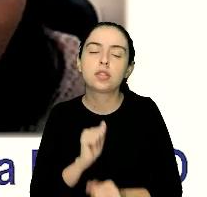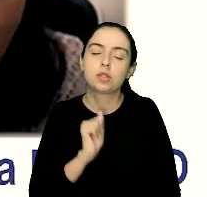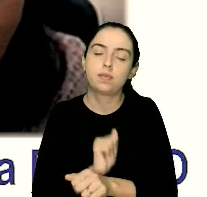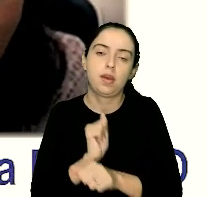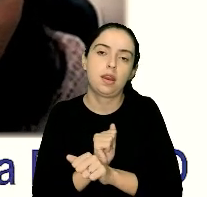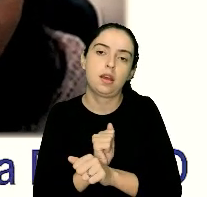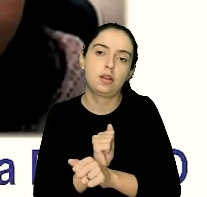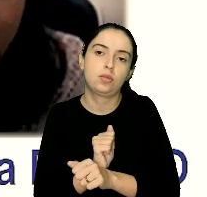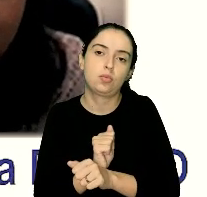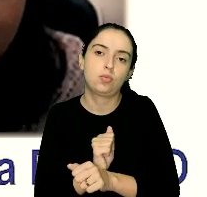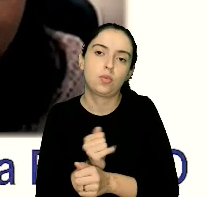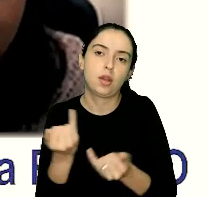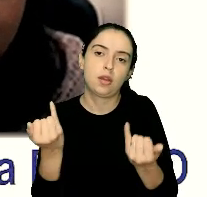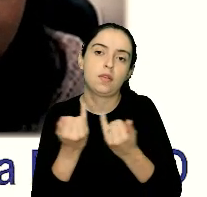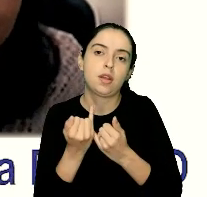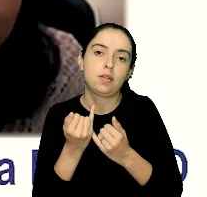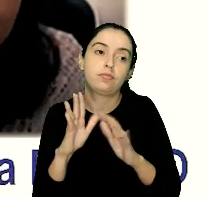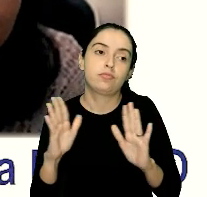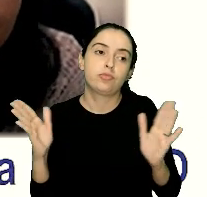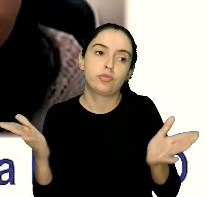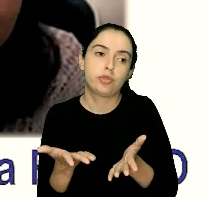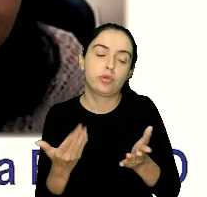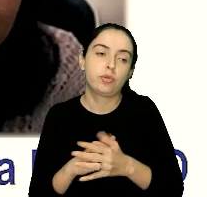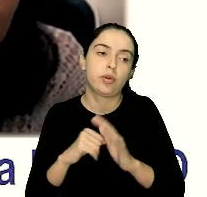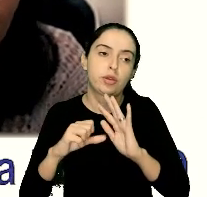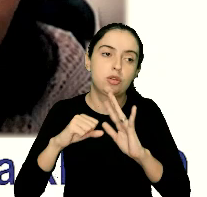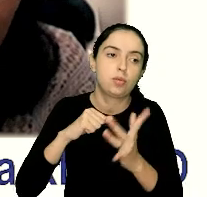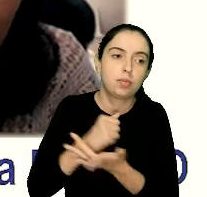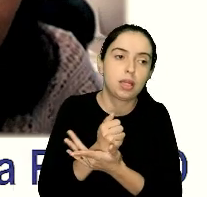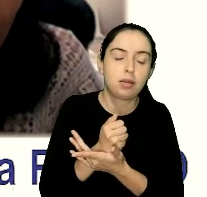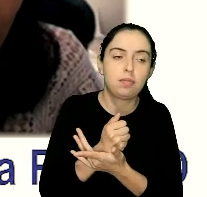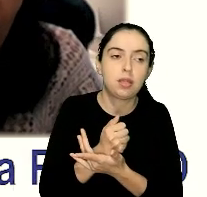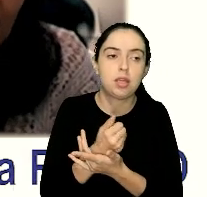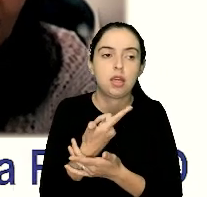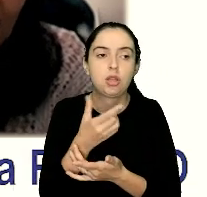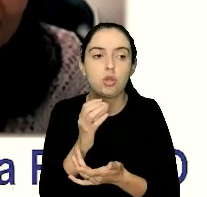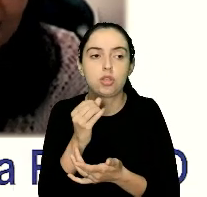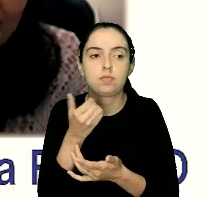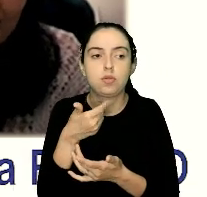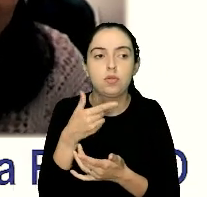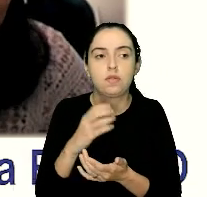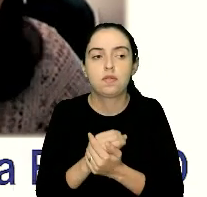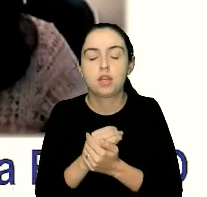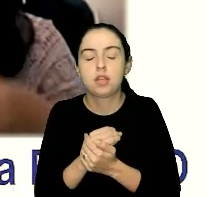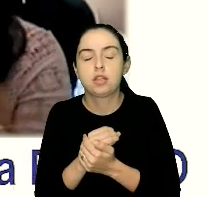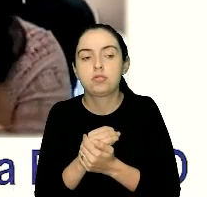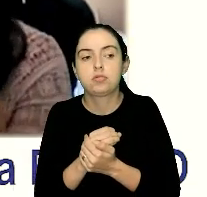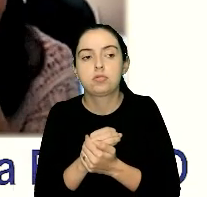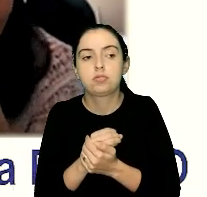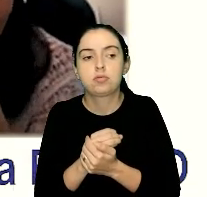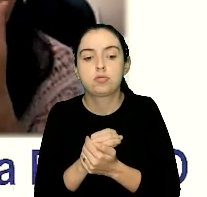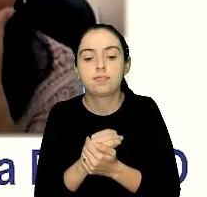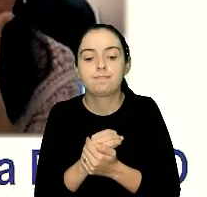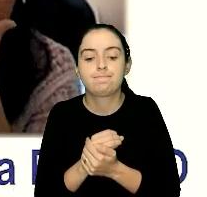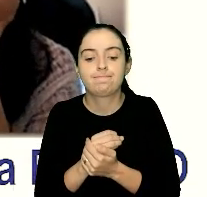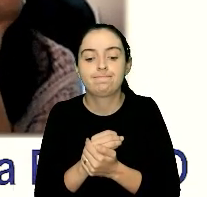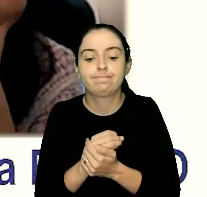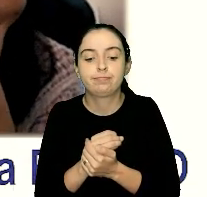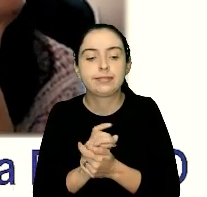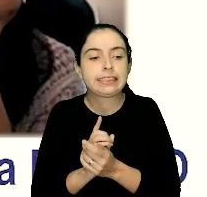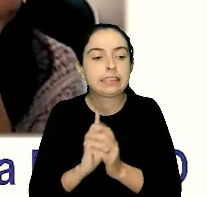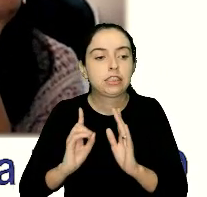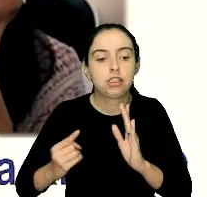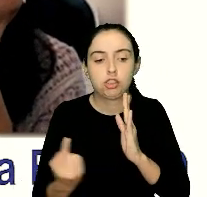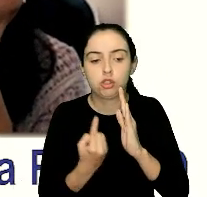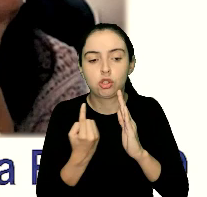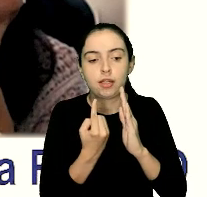pandemia, 2020, nós fomos colocados nessa situação de isolamento social, dentro